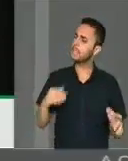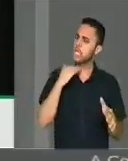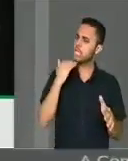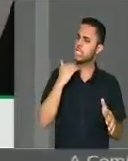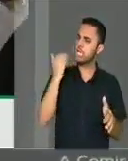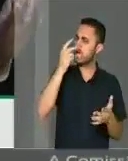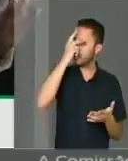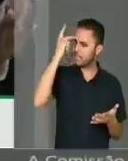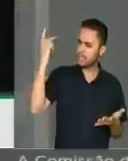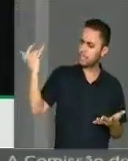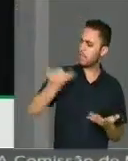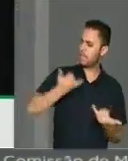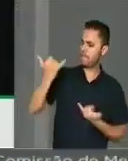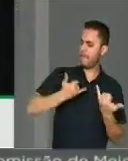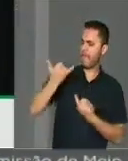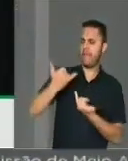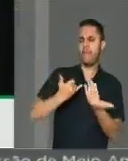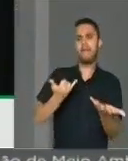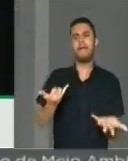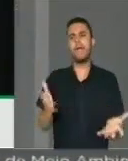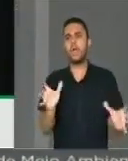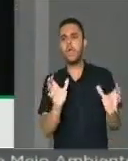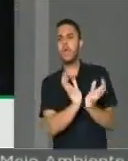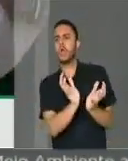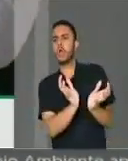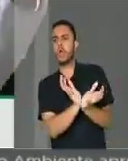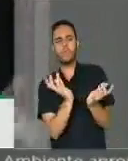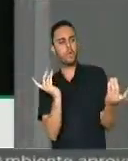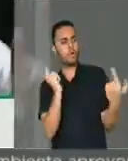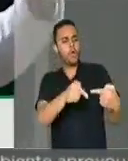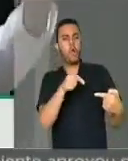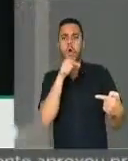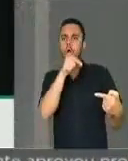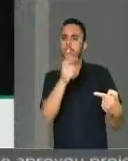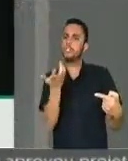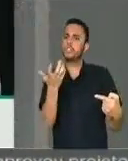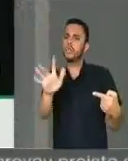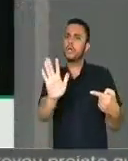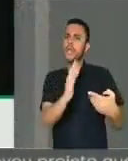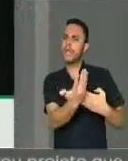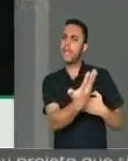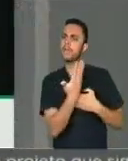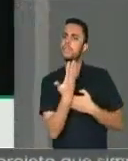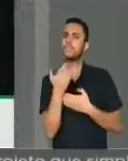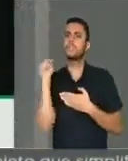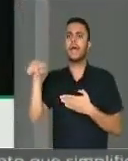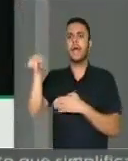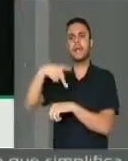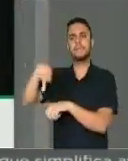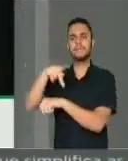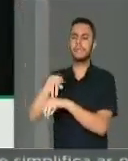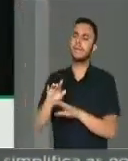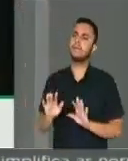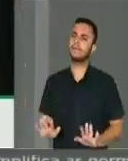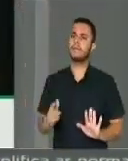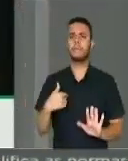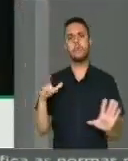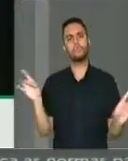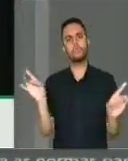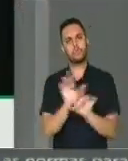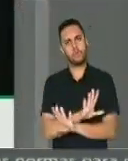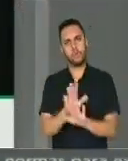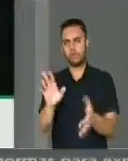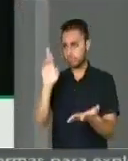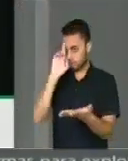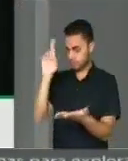dizer ou falar de que a oposição é que não quer contribuir com esse país. Concluo, senhor